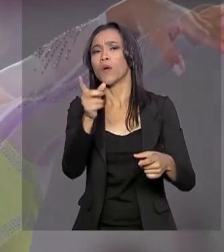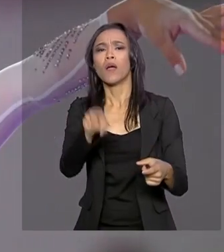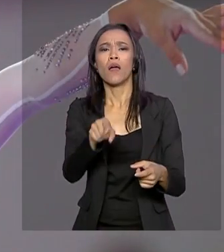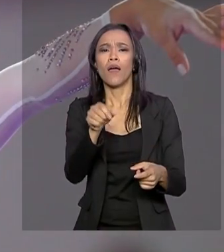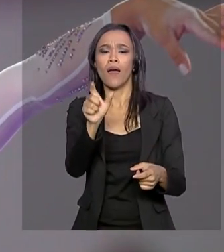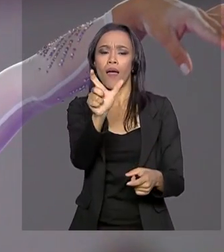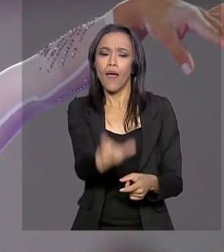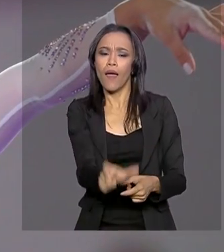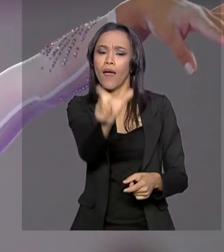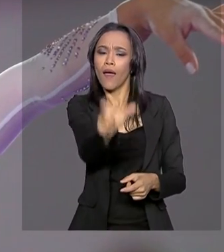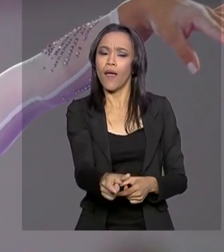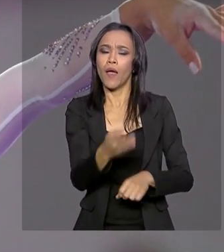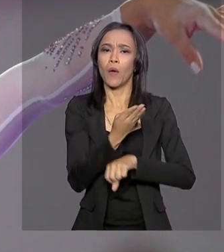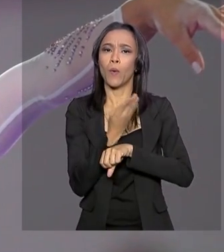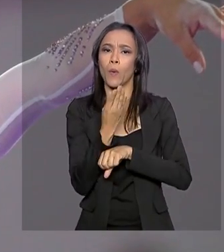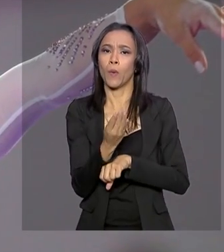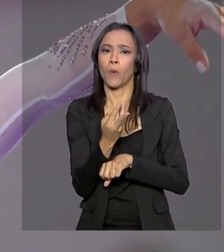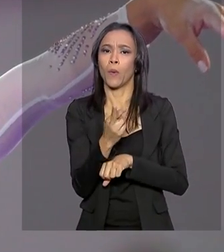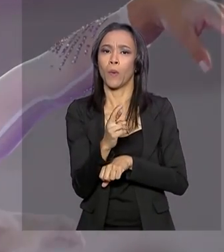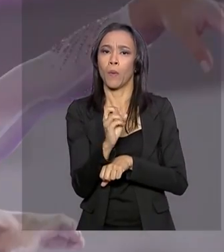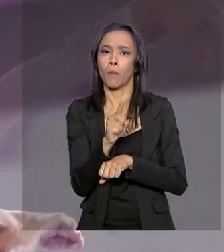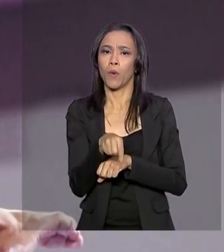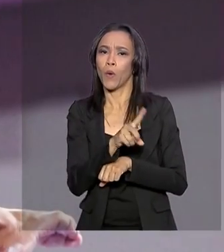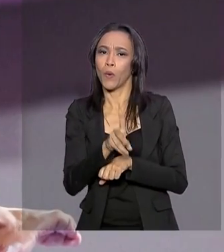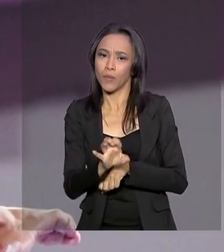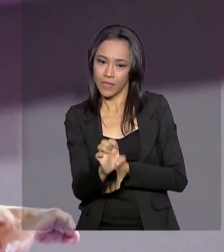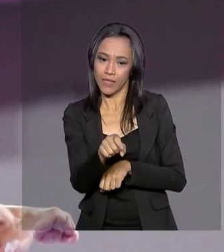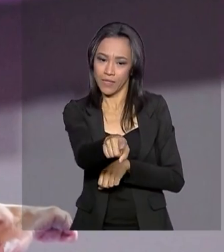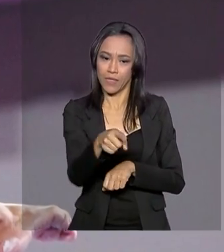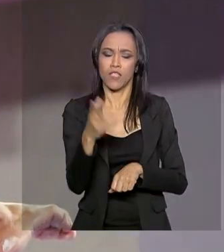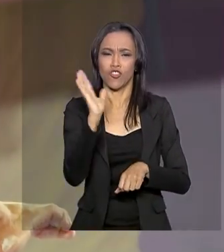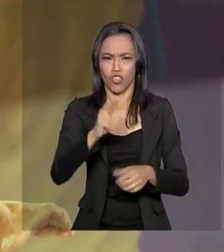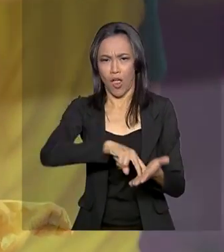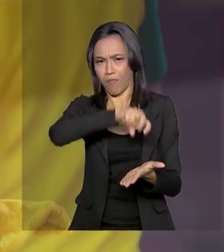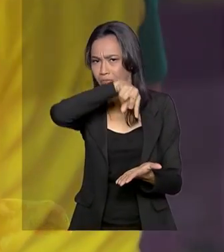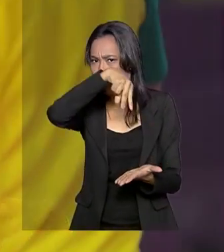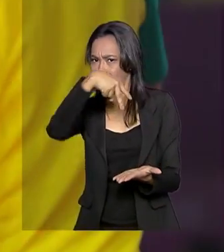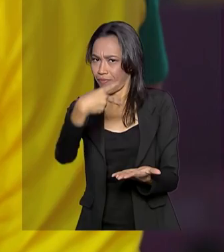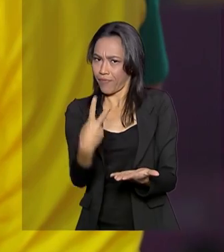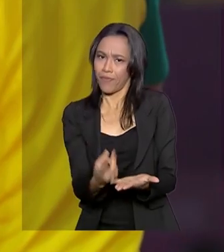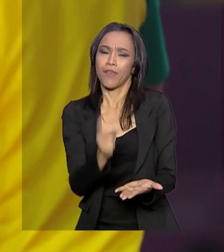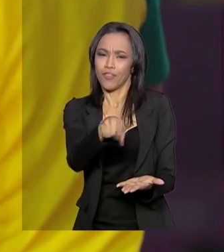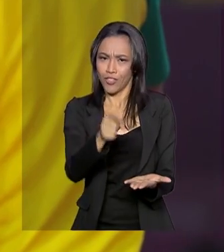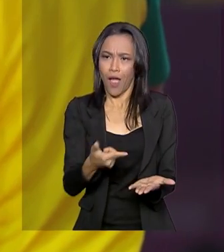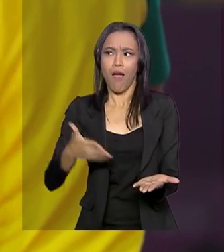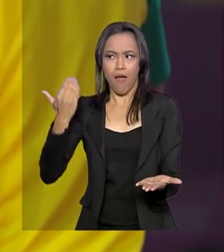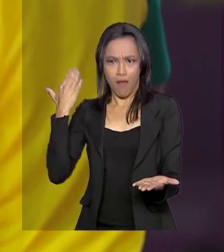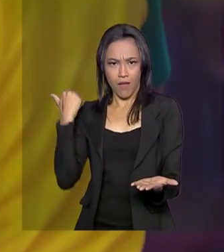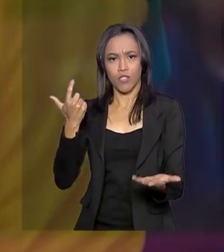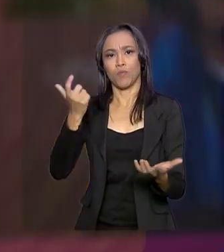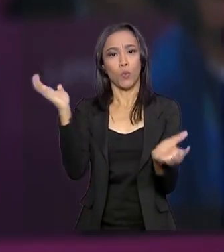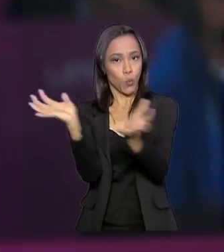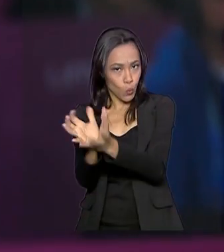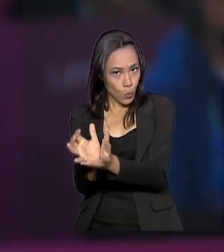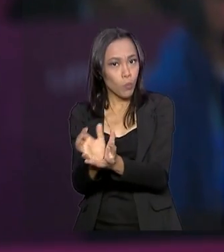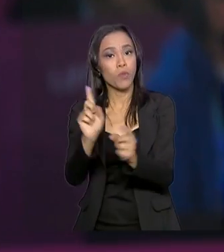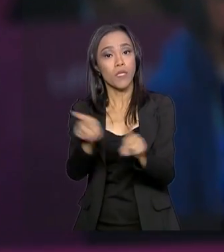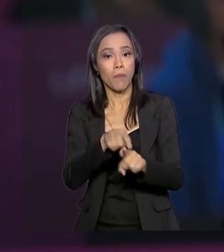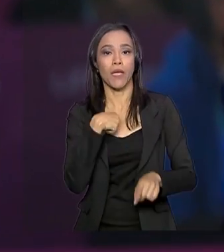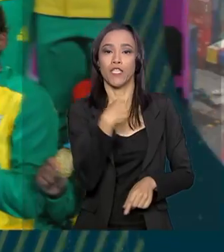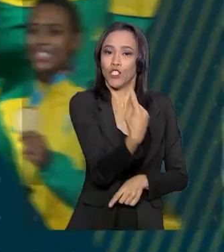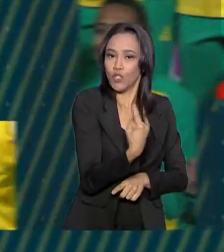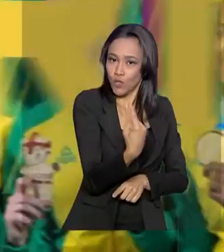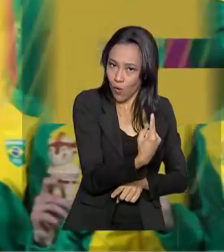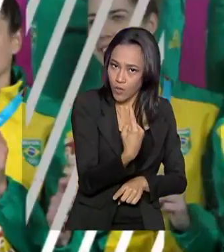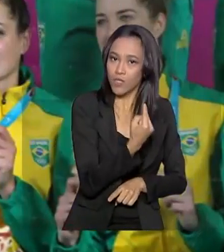foi o bronze de flávio saraiva no solo flavinha já havia conquistado medalhas de bronze por equipes e no individual geral